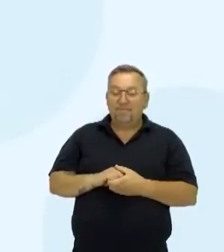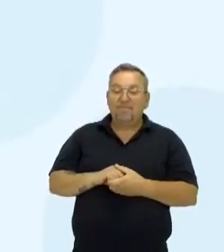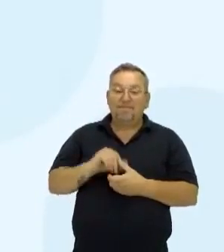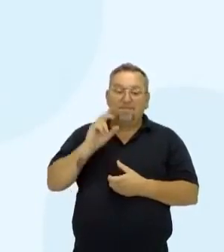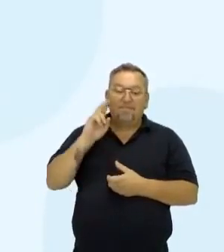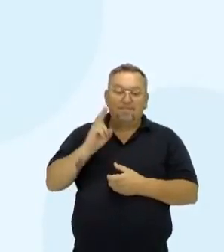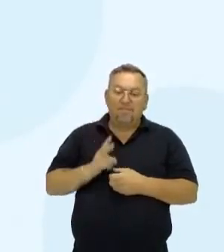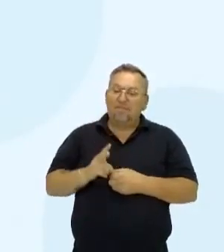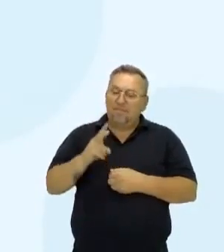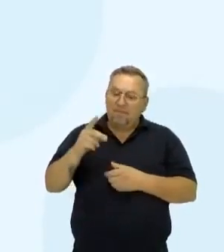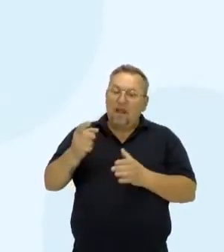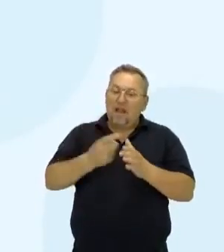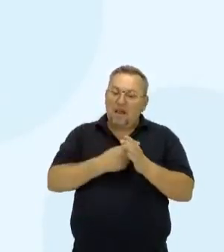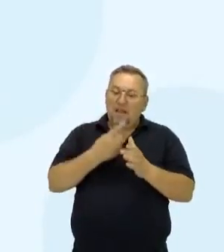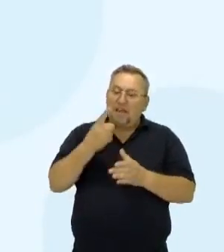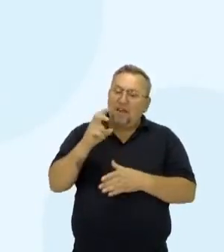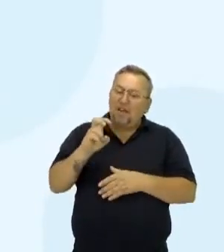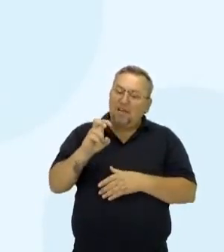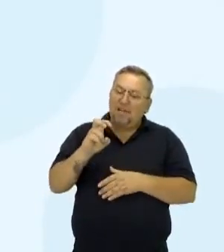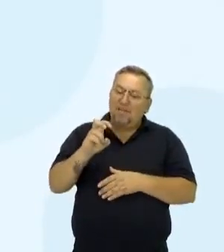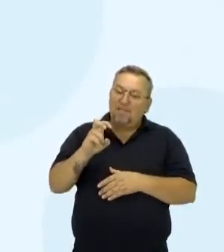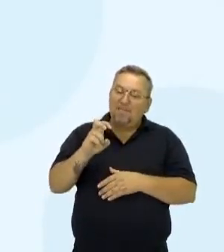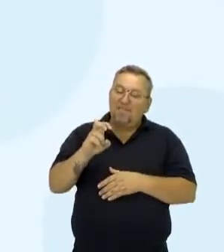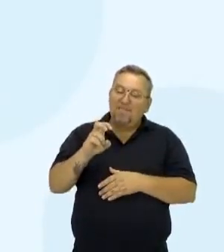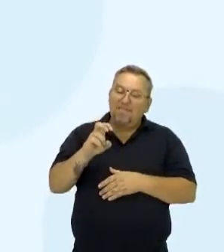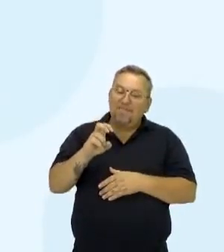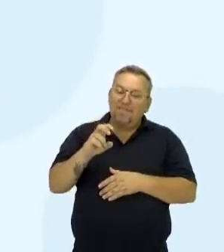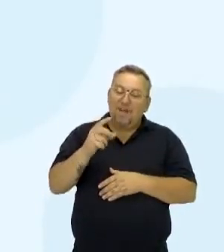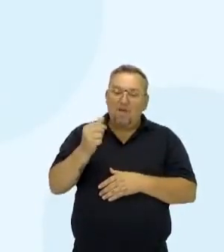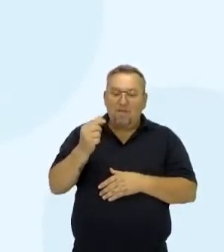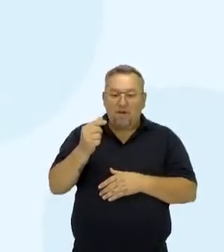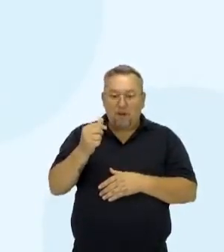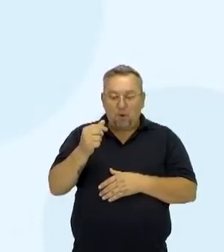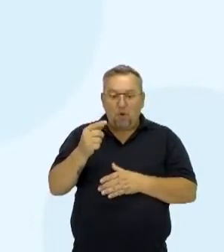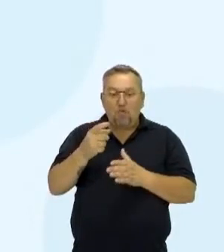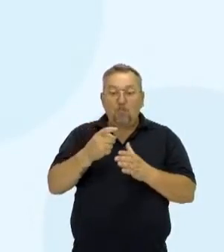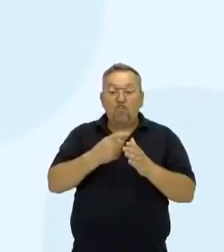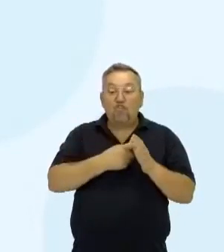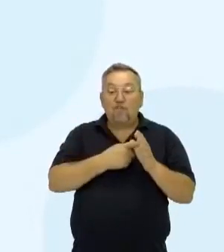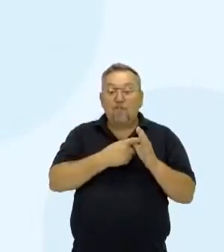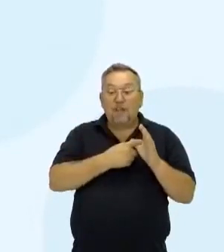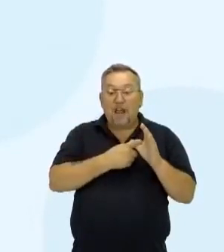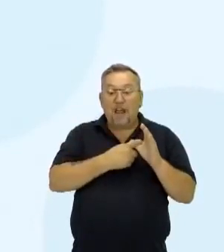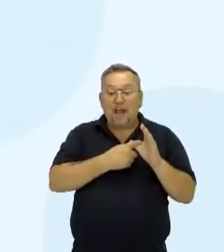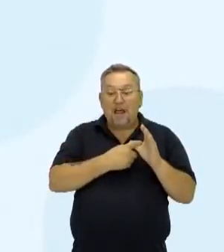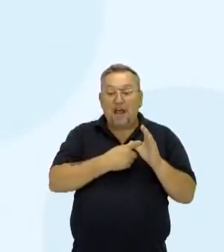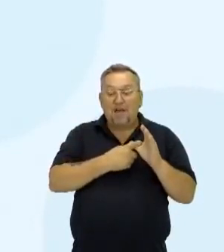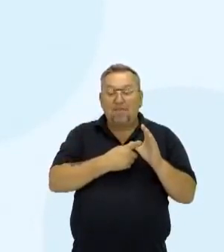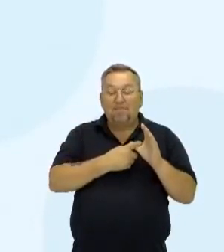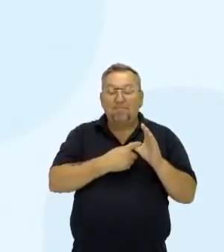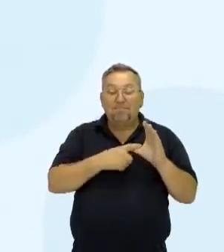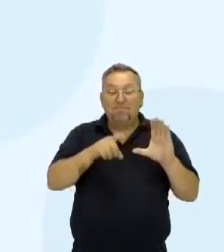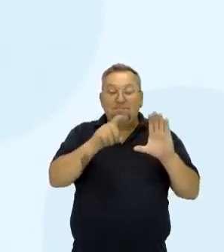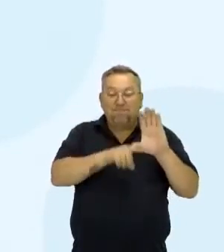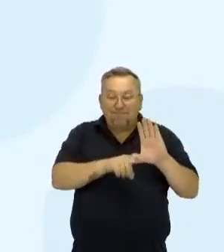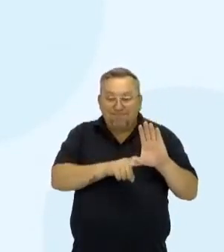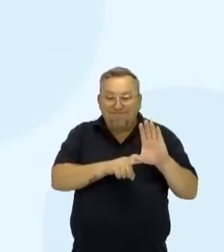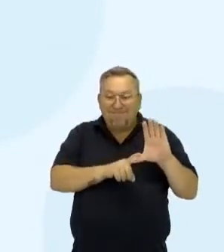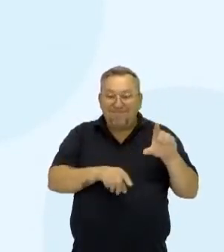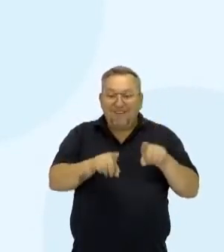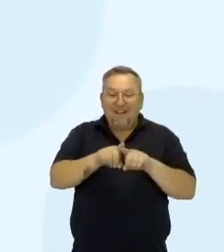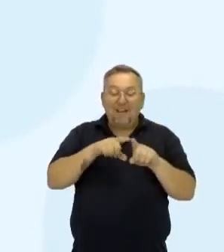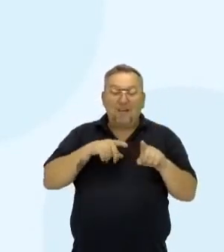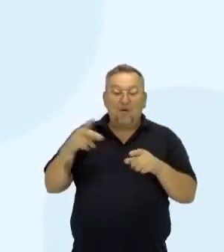vai continuar devendo 15, né? Então, é um valor de dívida. Eu poderia, se eu errasse o sinal, né, Vivi? Se eu